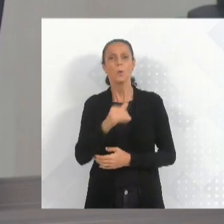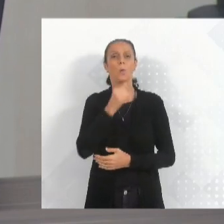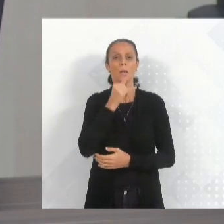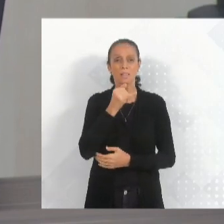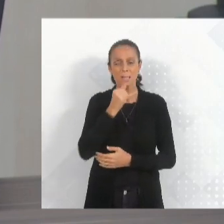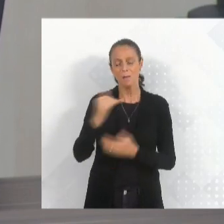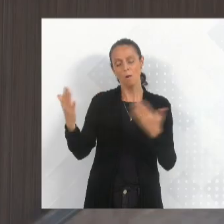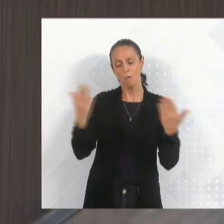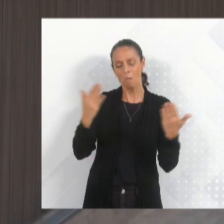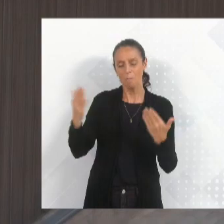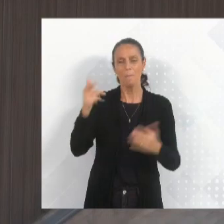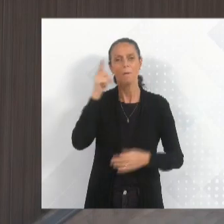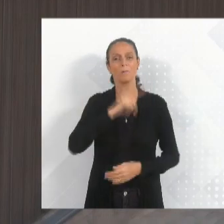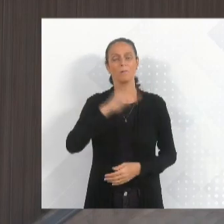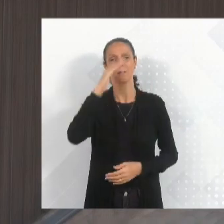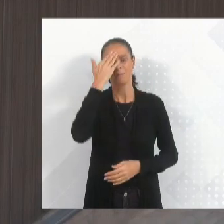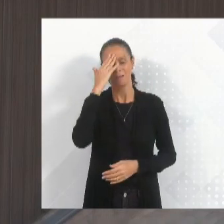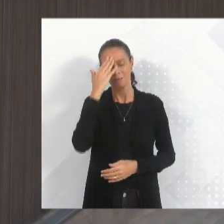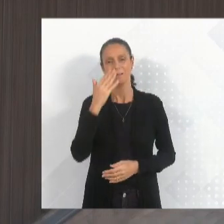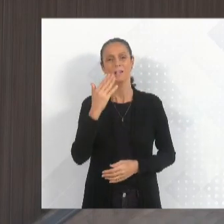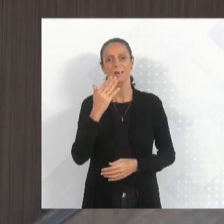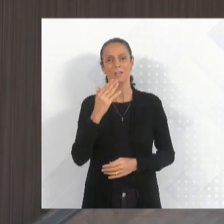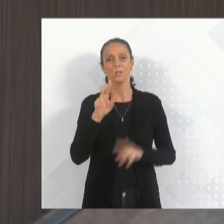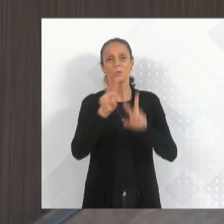assim um exemplo, né?